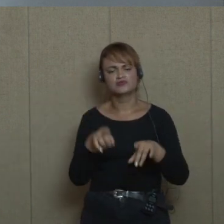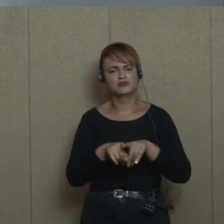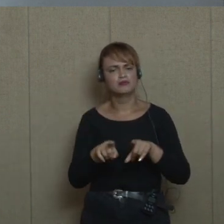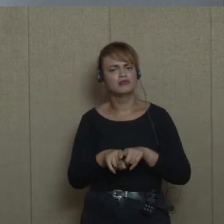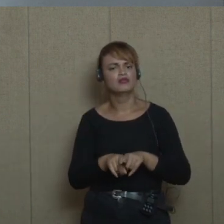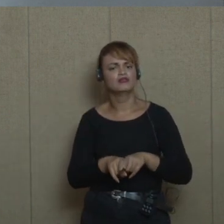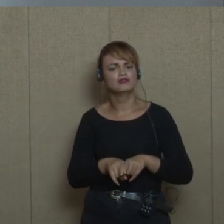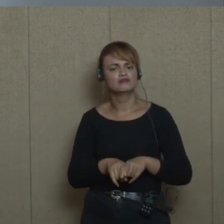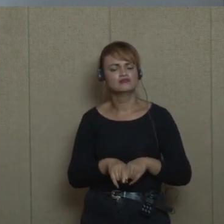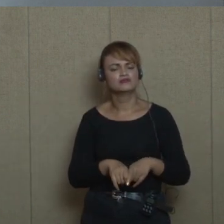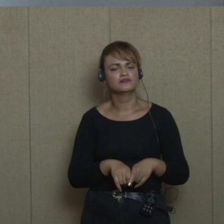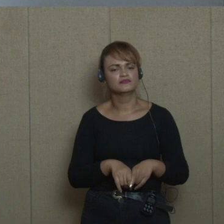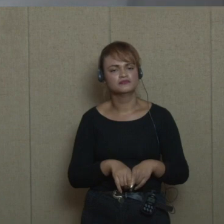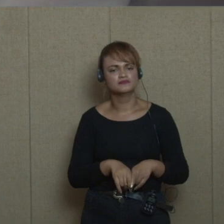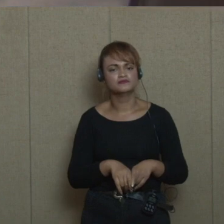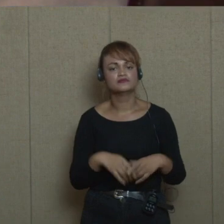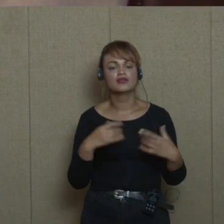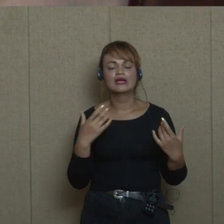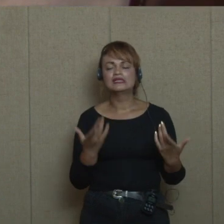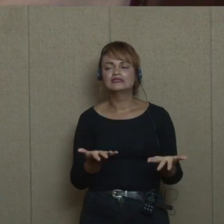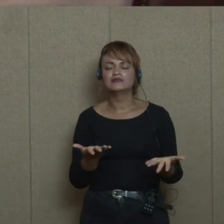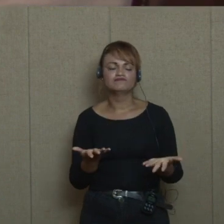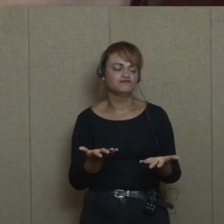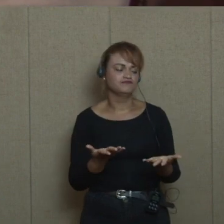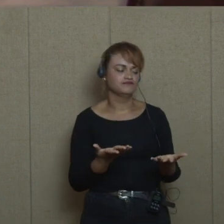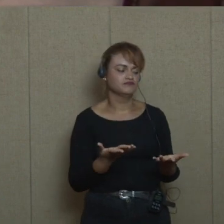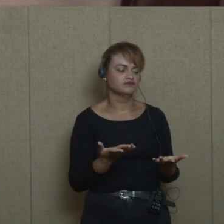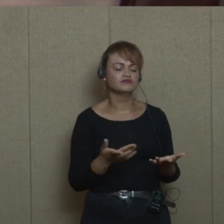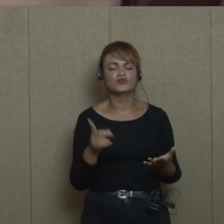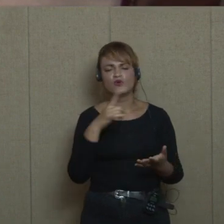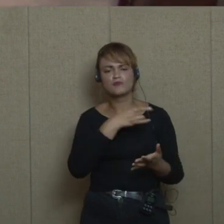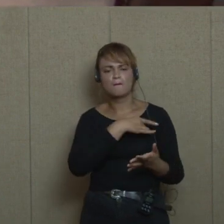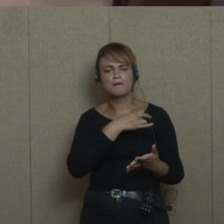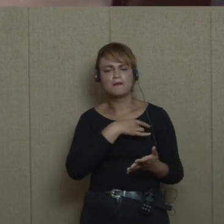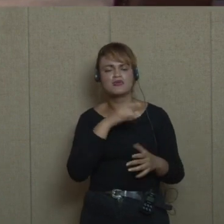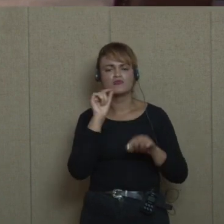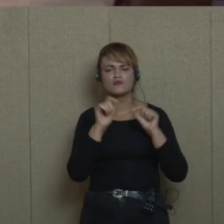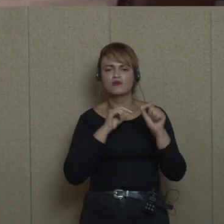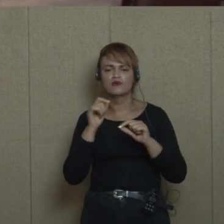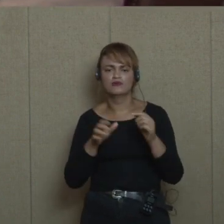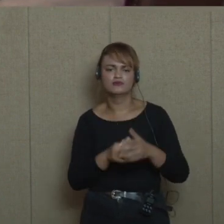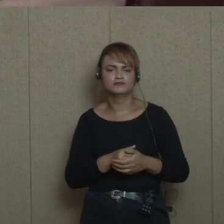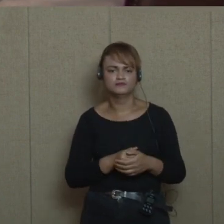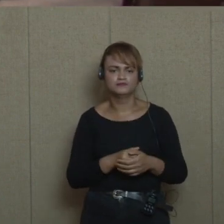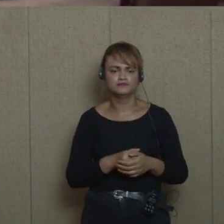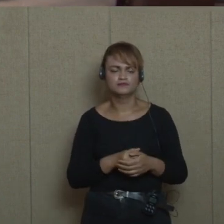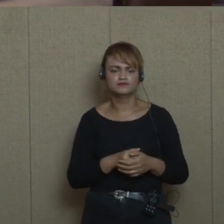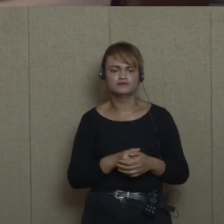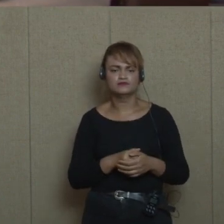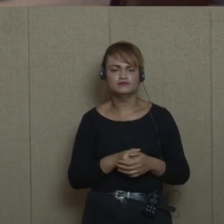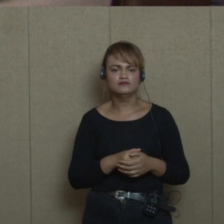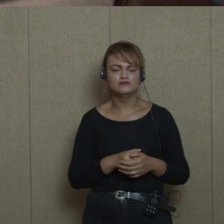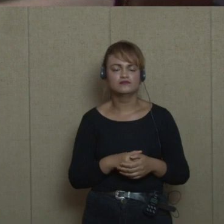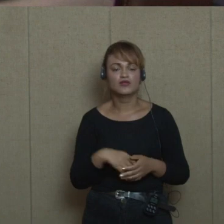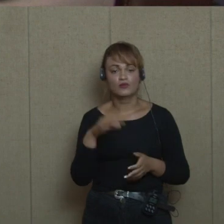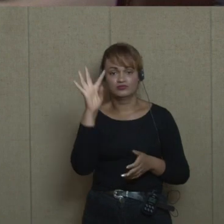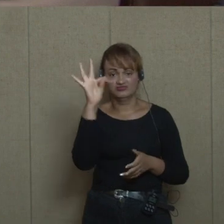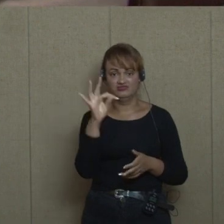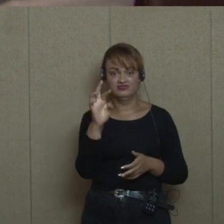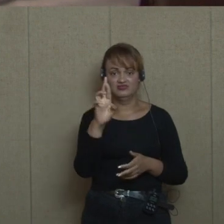nossa pertinência. O que, que é que temos medo? De que temos medo? Trump is totally o Trump